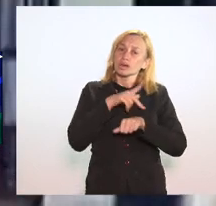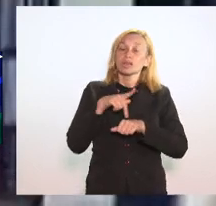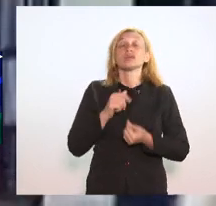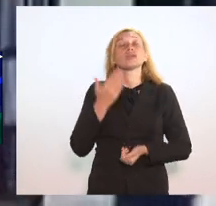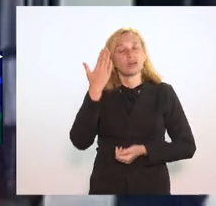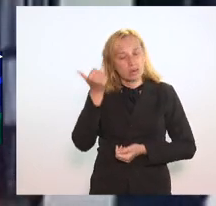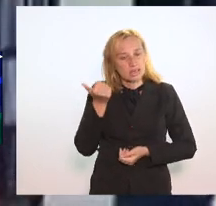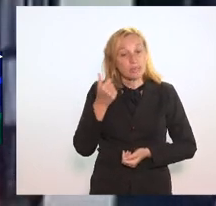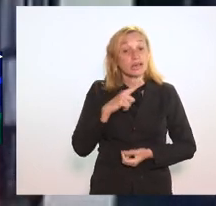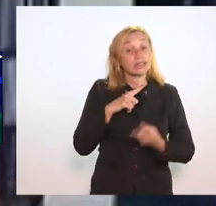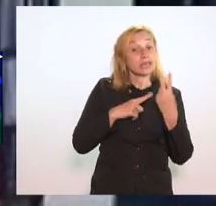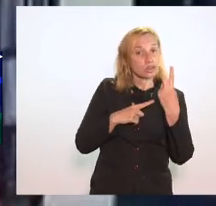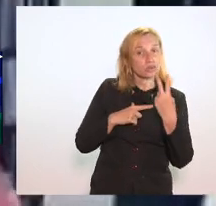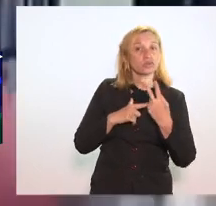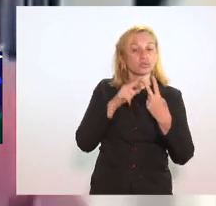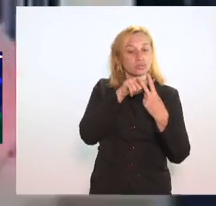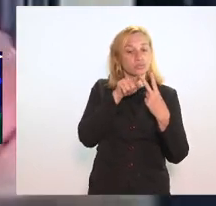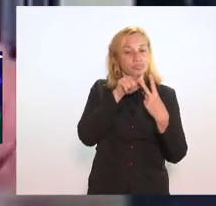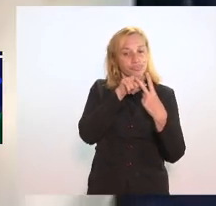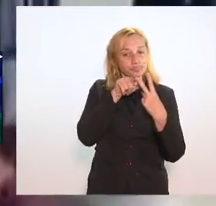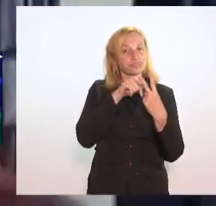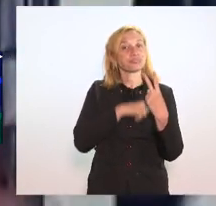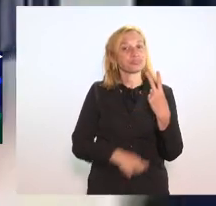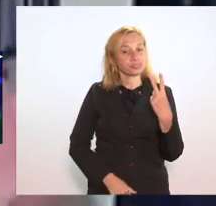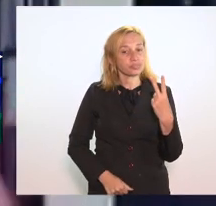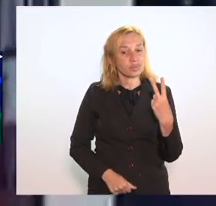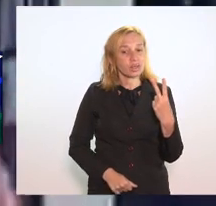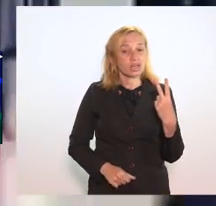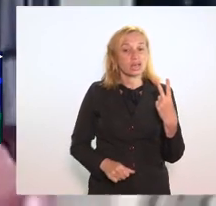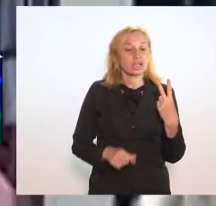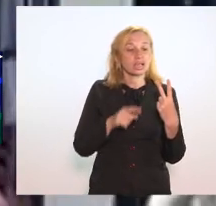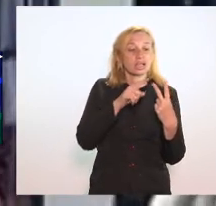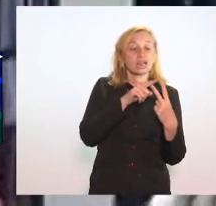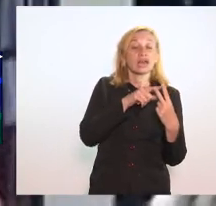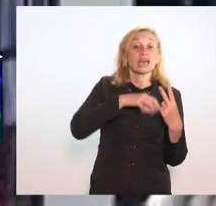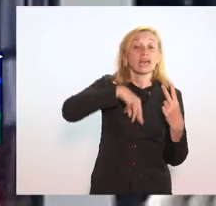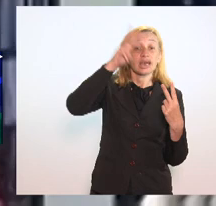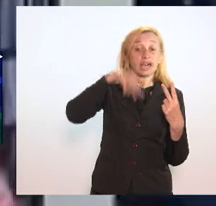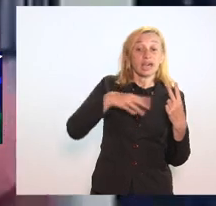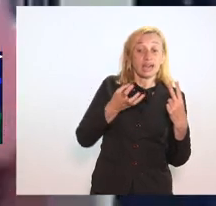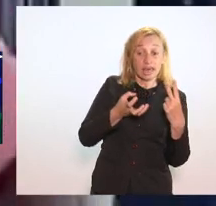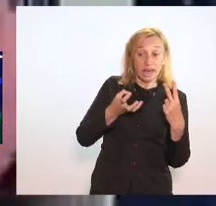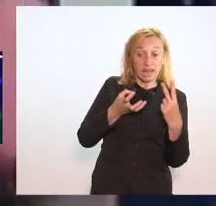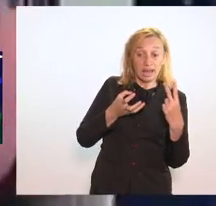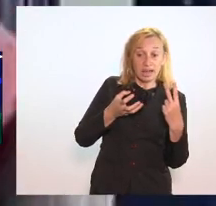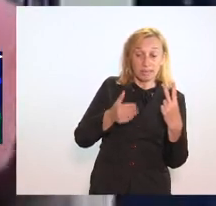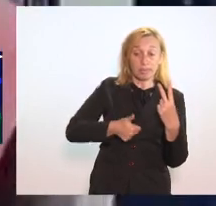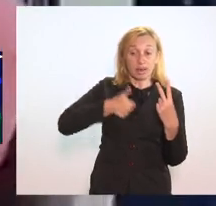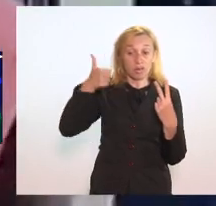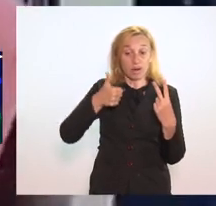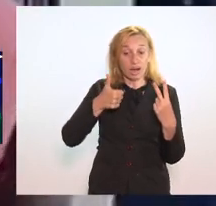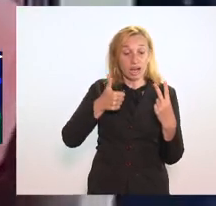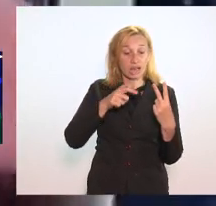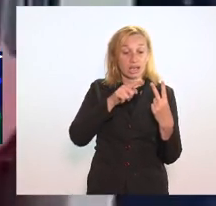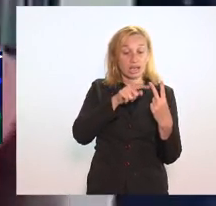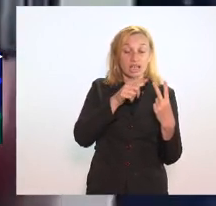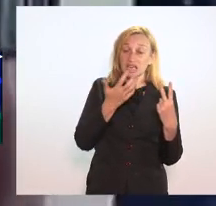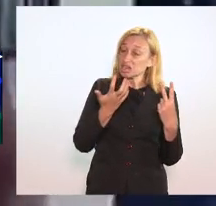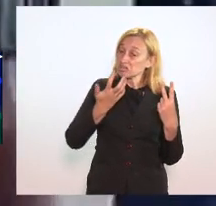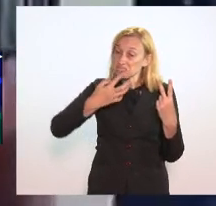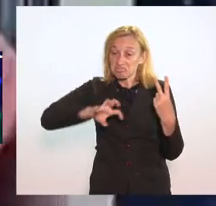quem tem dois lados nós sabemos quem tá de um lado e quem tá do outro lado quando o governador